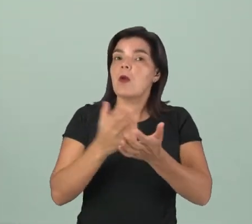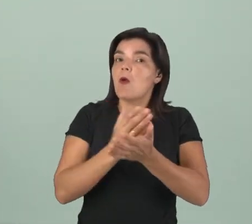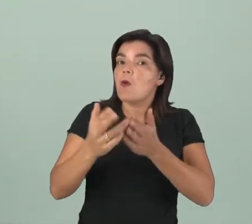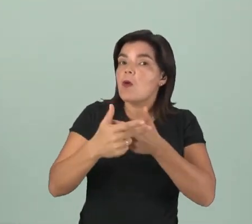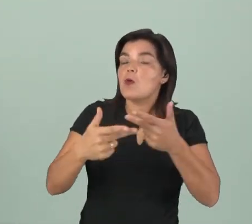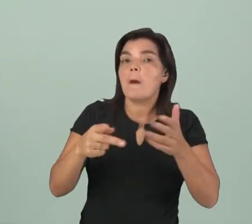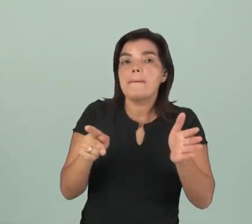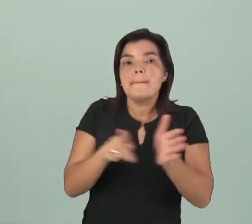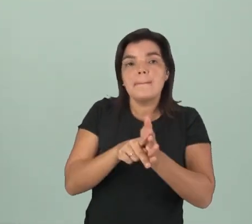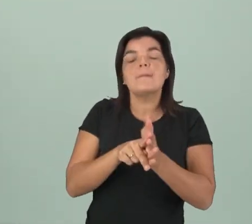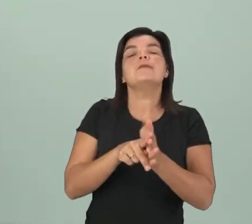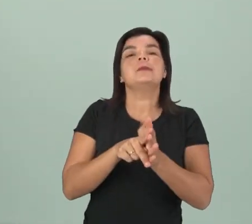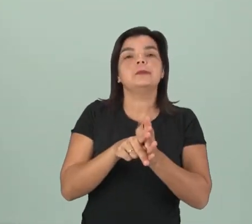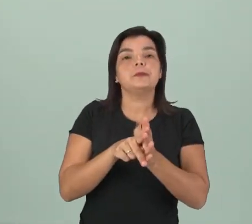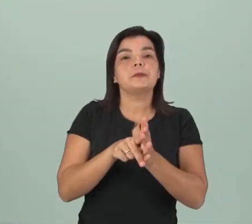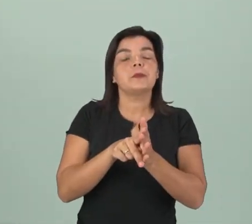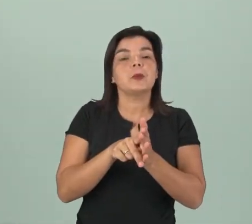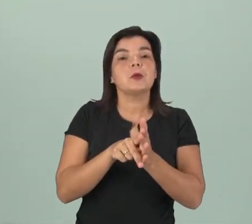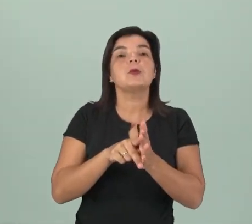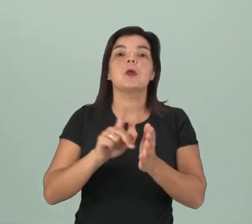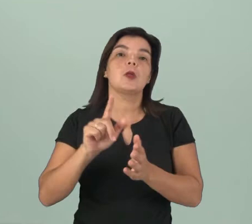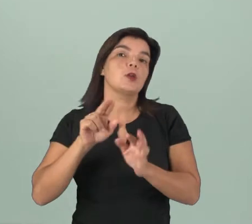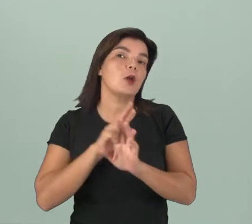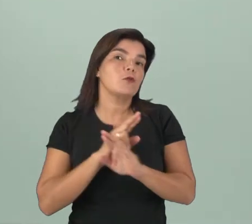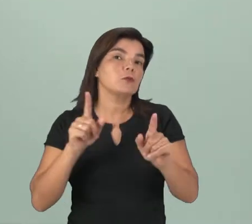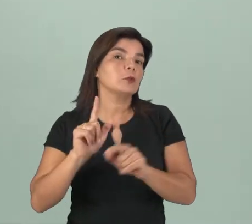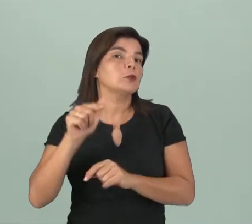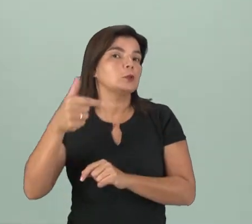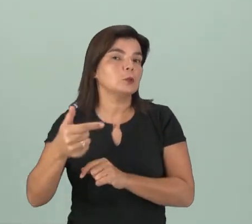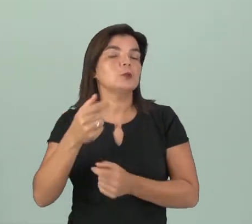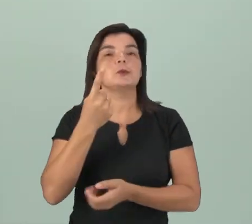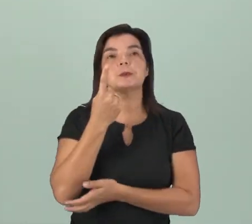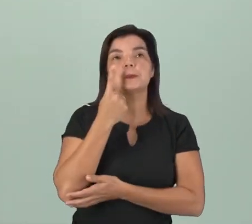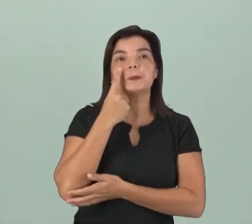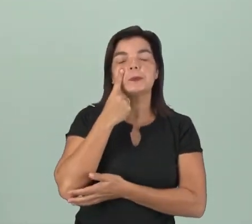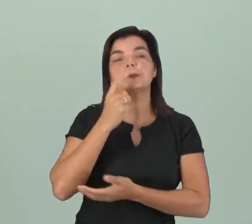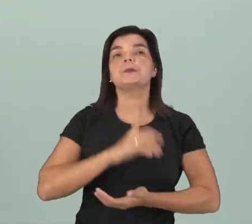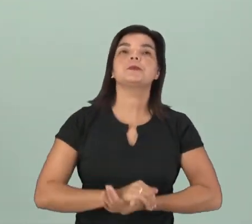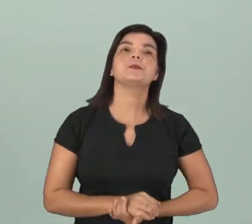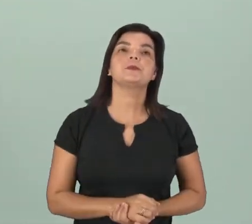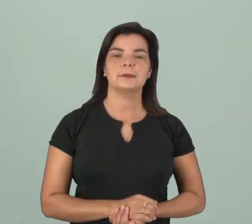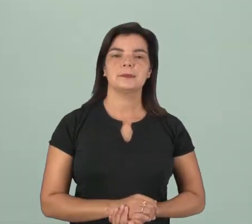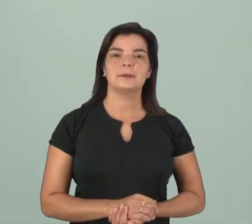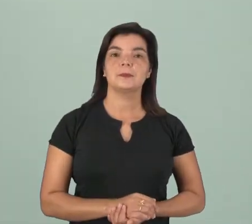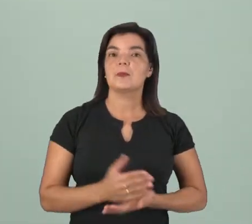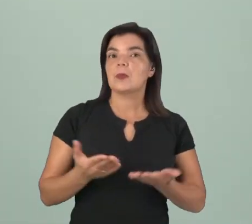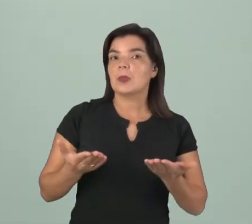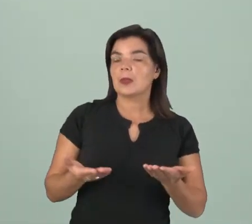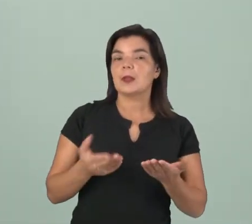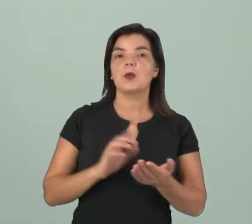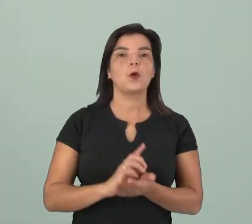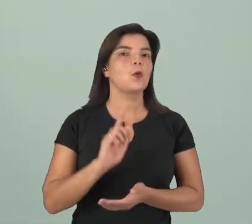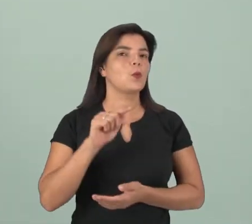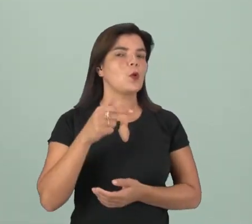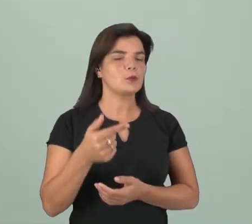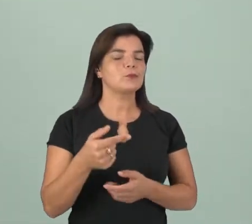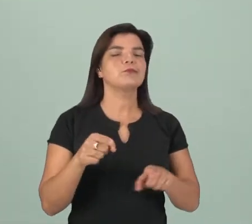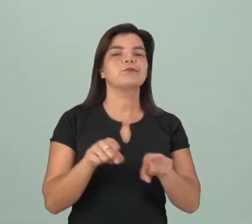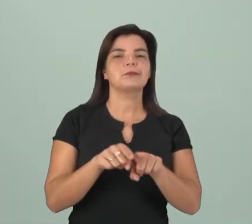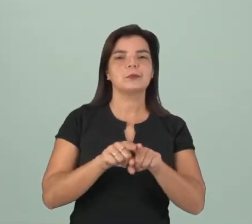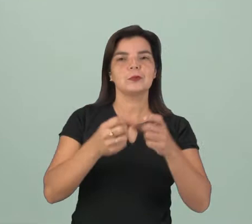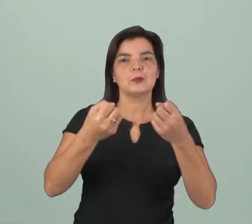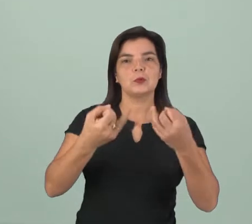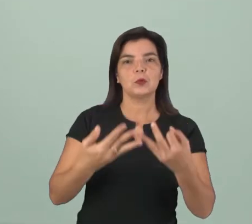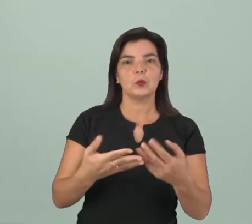coisa ali que é específica e que se diverge das demais, Vamos ver aqui no quadro. E aí nós vamos para outros campos,